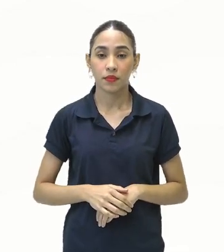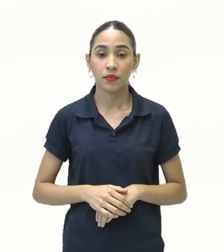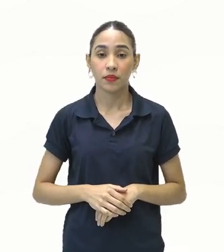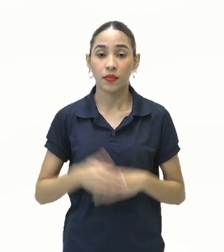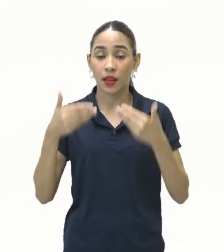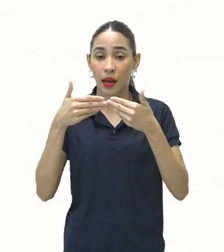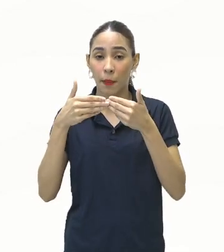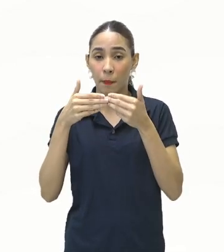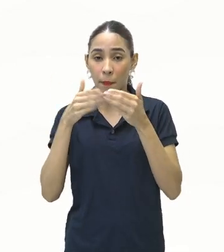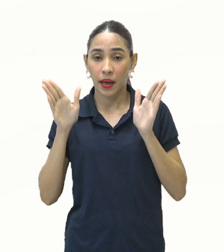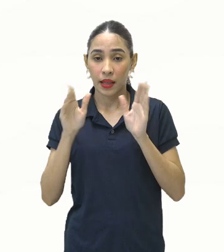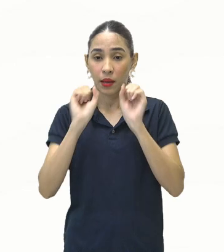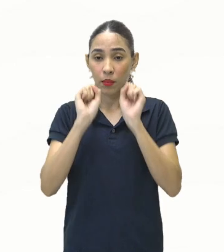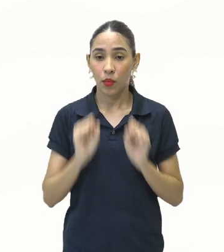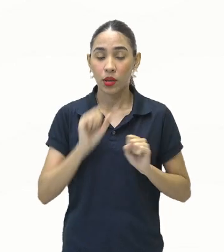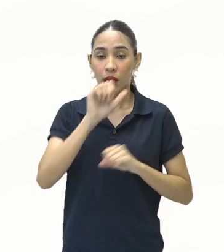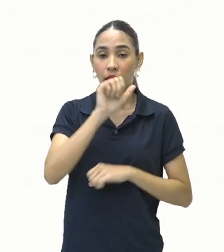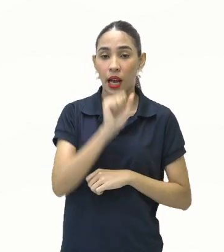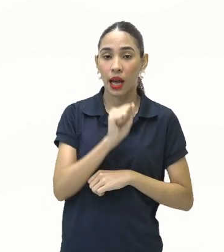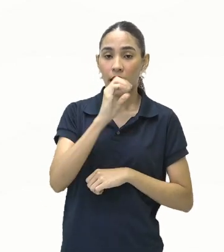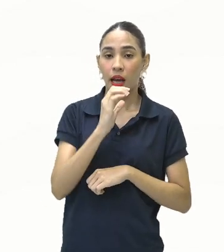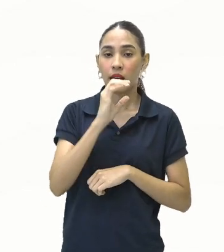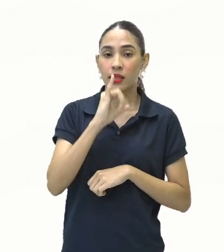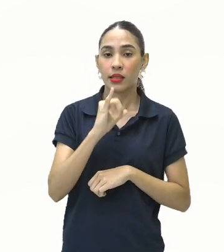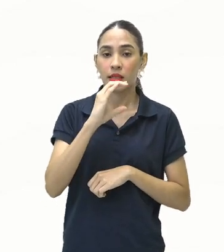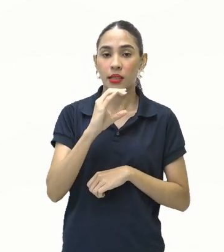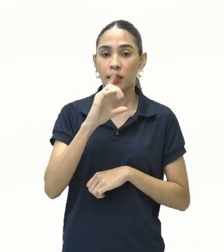e a aberta pode ser acíclica.